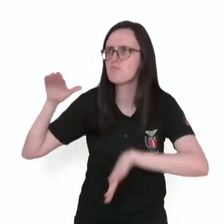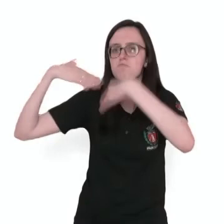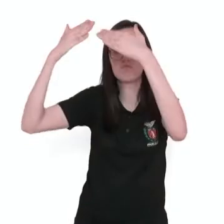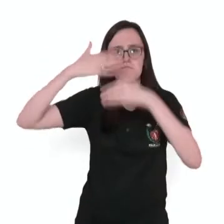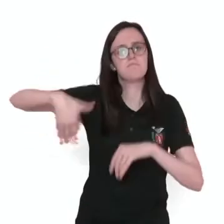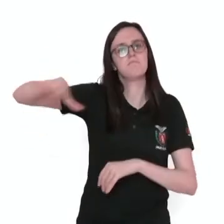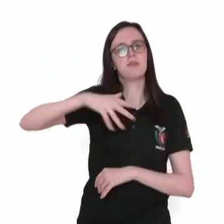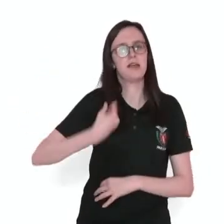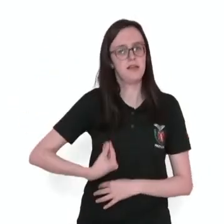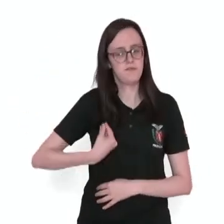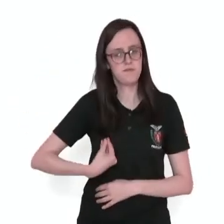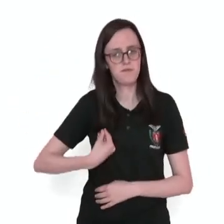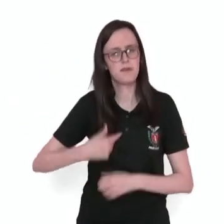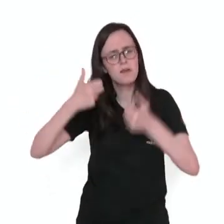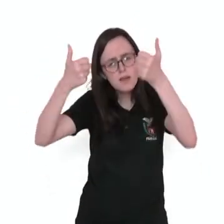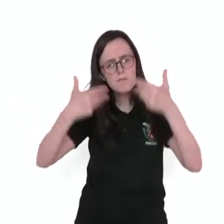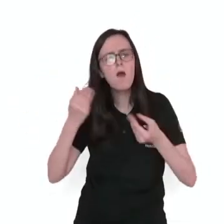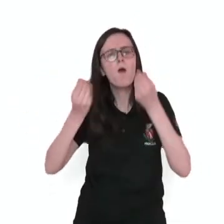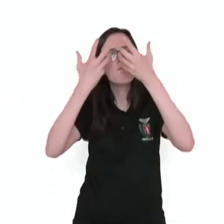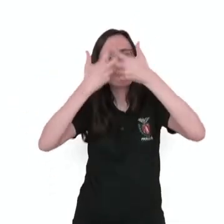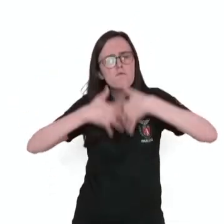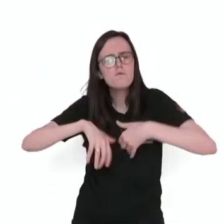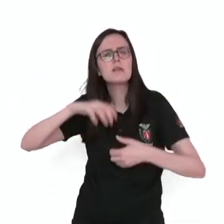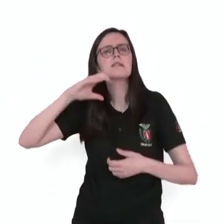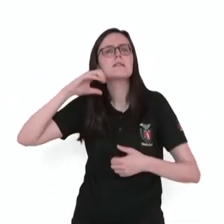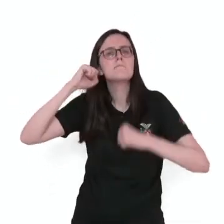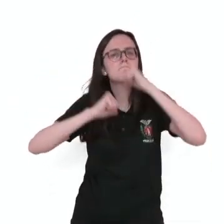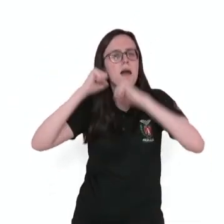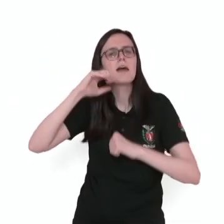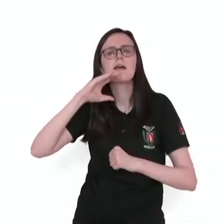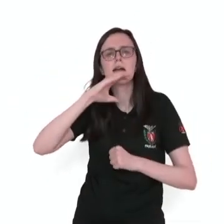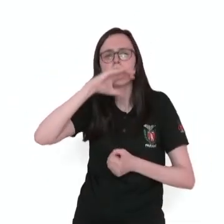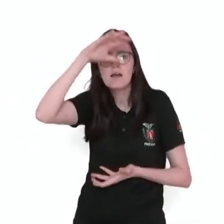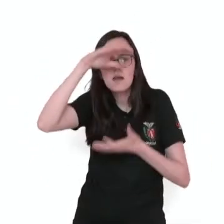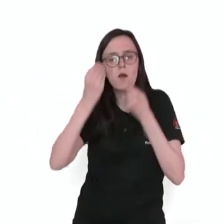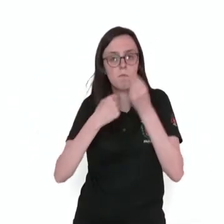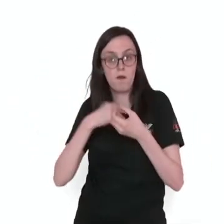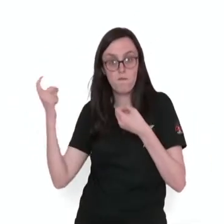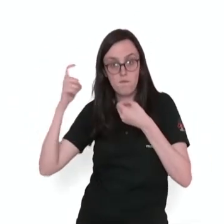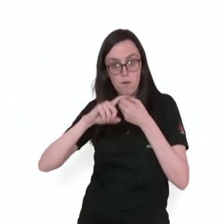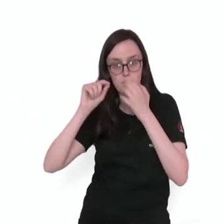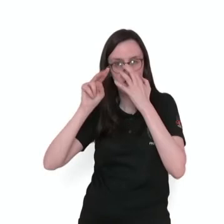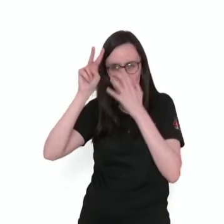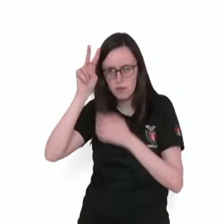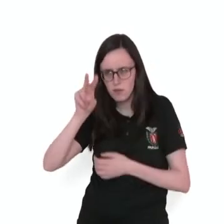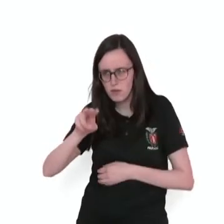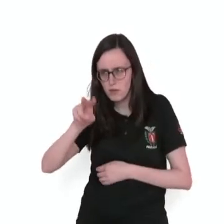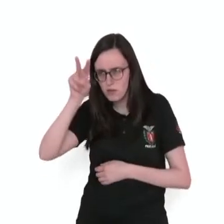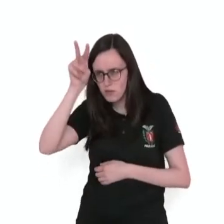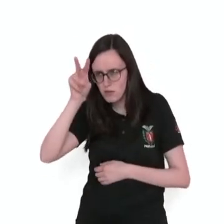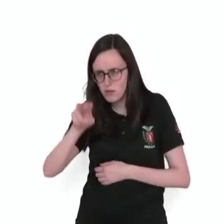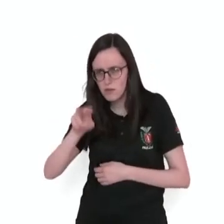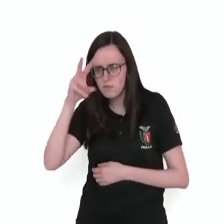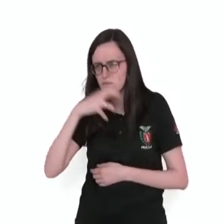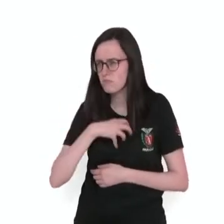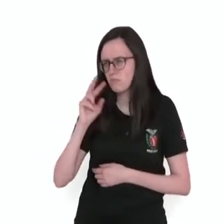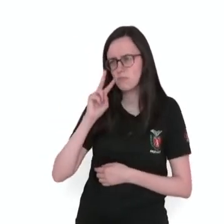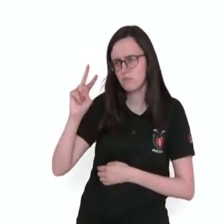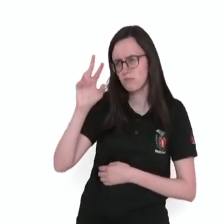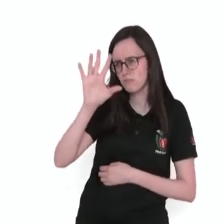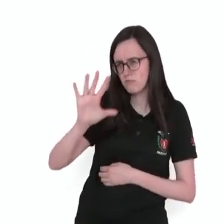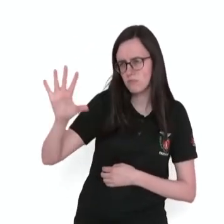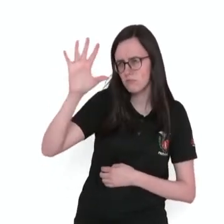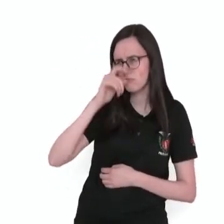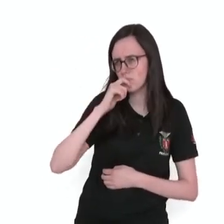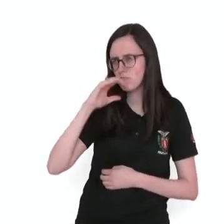Em algumas linhas, descreva o funcionamento das máquinas térmicas. Pessoal, vou voltar só um pouquinho aqui. Dá uma olhadinha nessa figura. Entra calor, vira